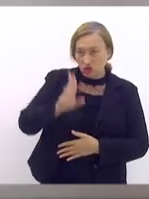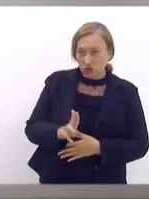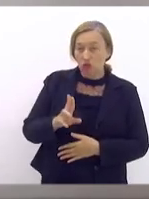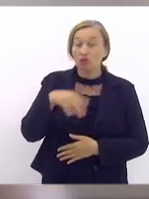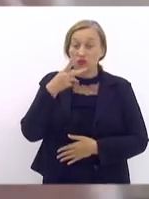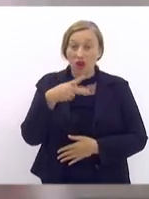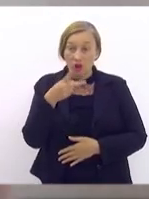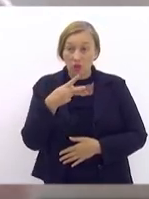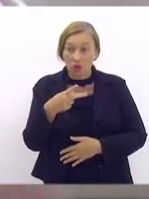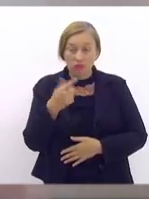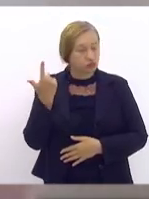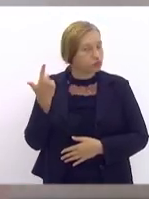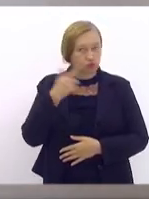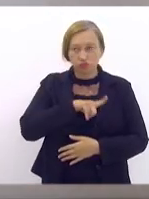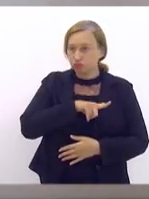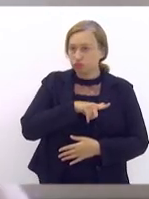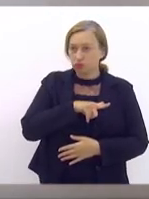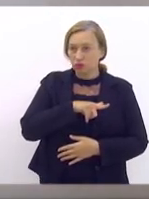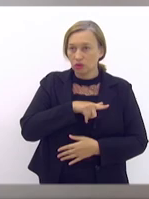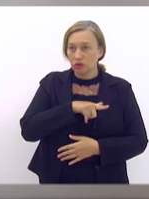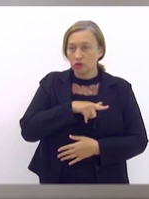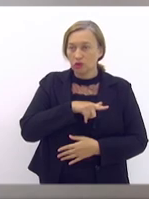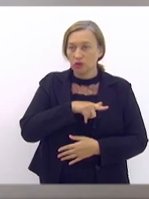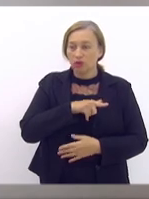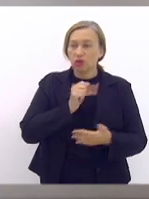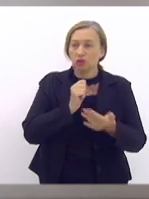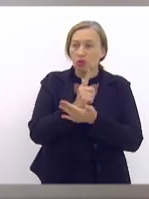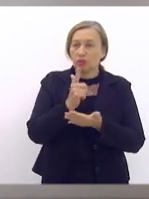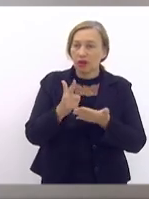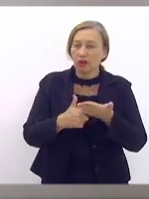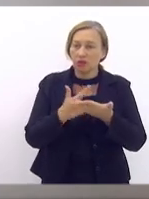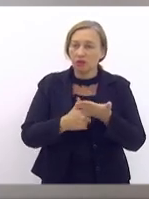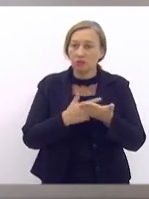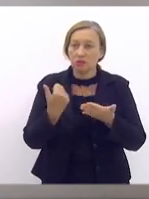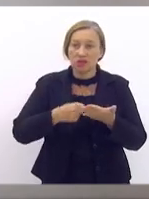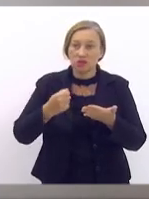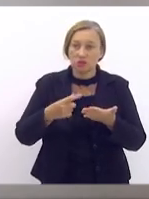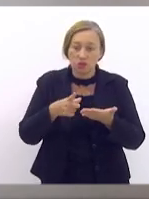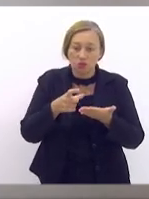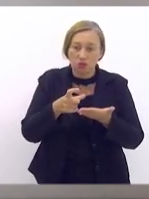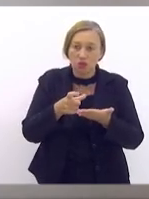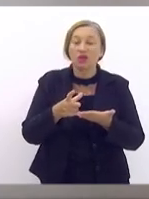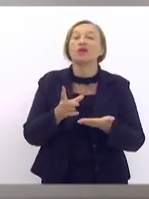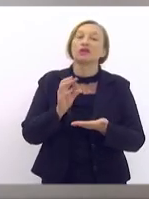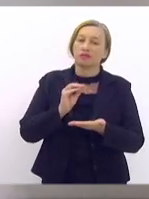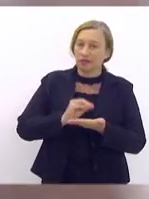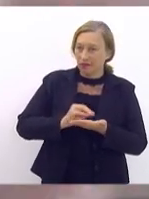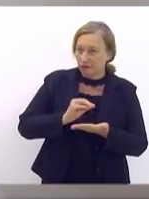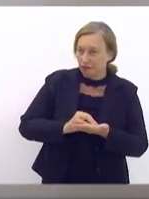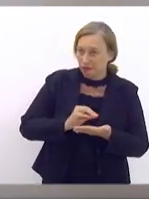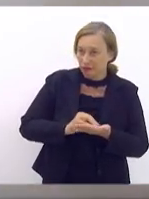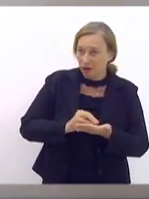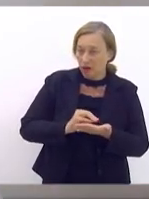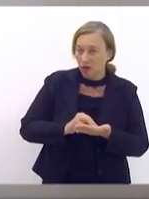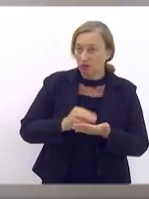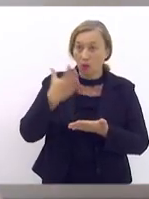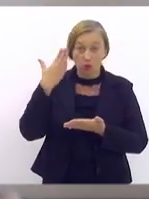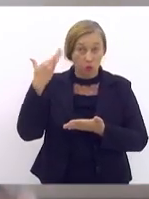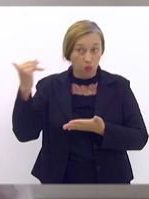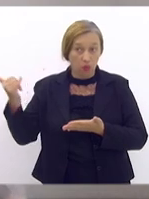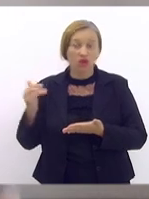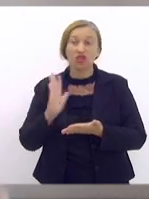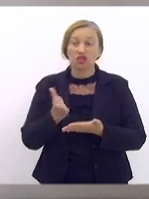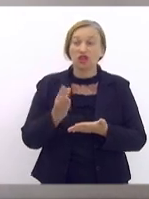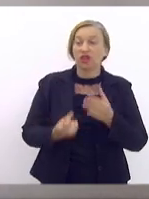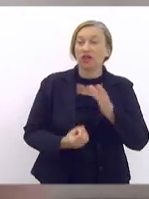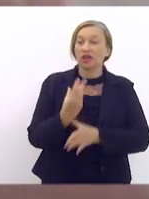ele que não conseguiu, né, o físico, que ela teve que pegar o de alguém para tirar foto. Realmente ele está em falta, porque foi um grande sucesso. Nós já fizemos duas